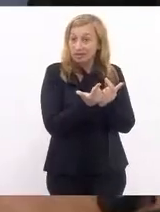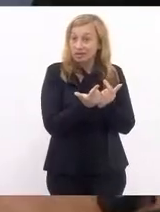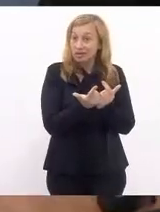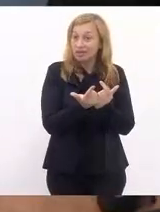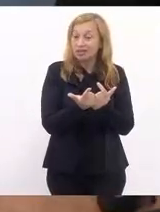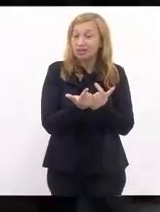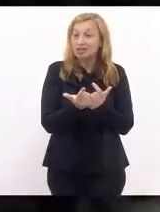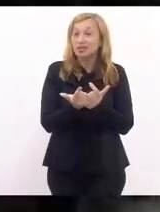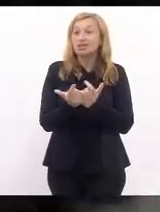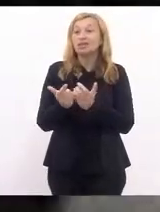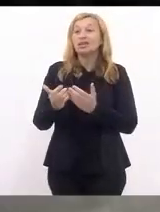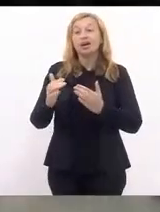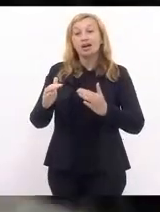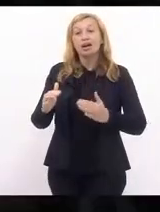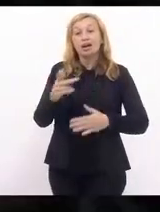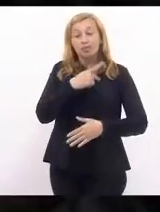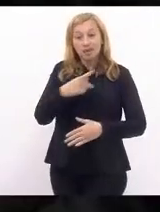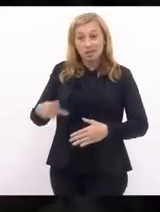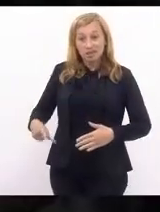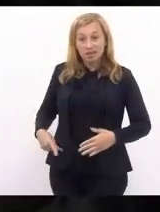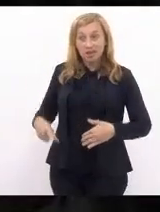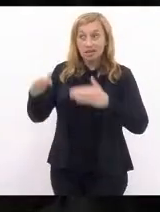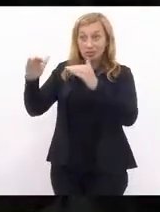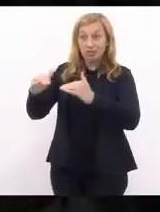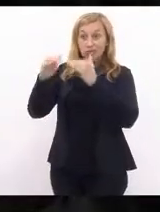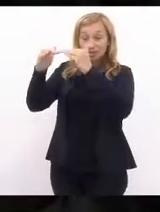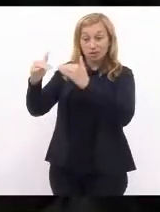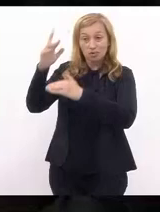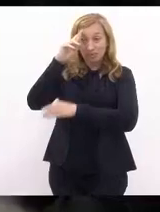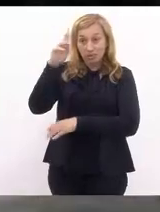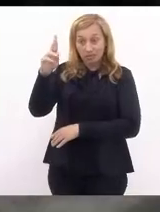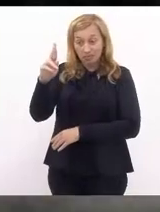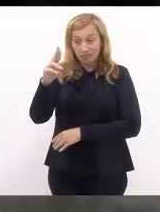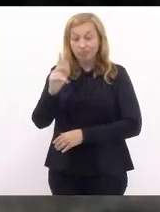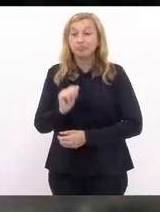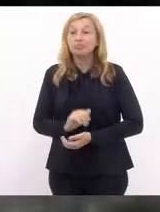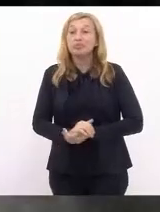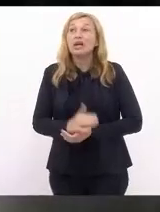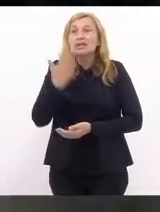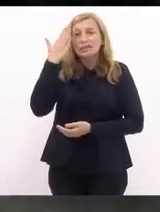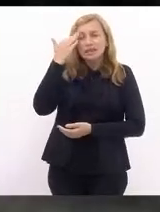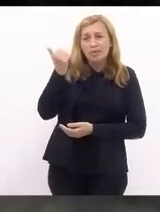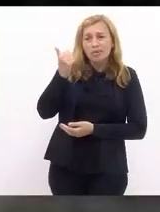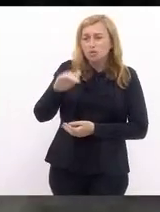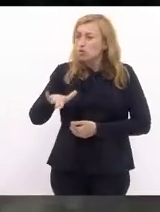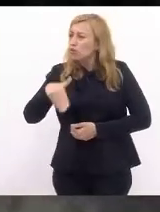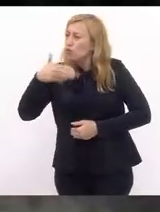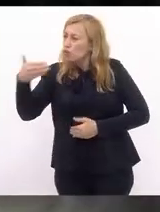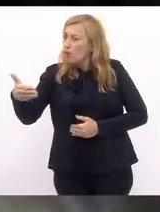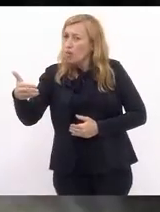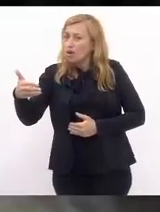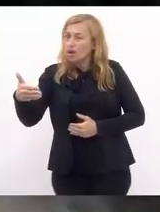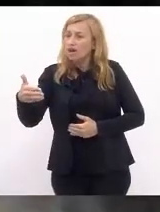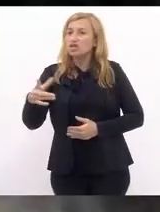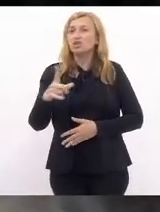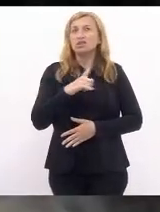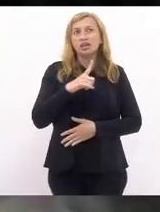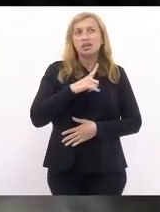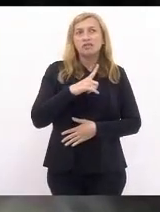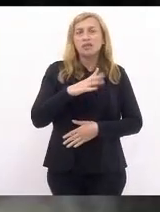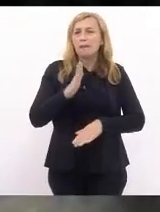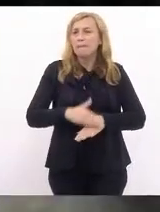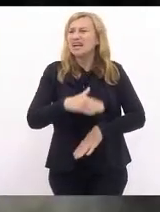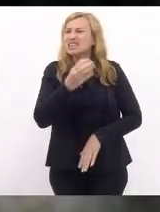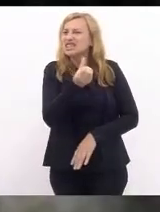sob a presidência de vossa excelência e a gente sabe que do lado de fora a gente teve